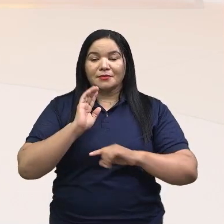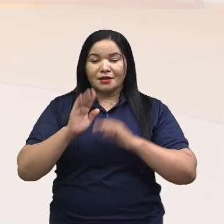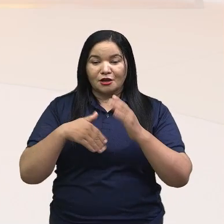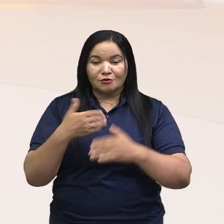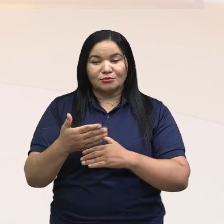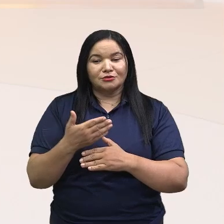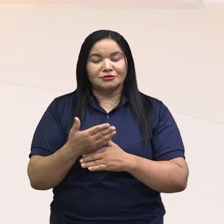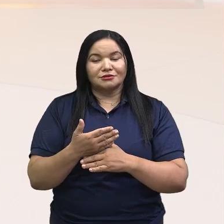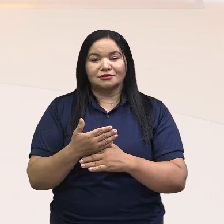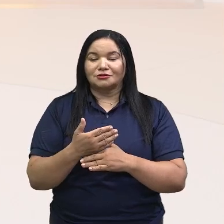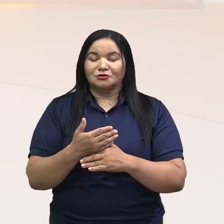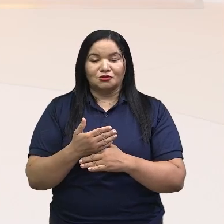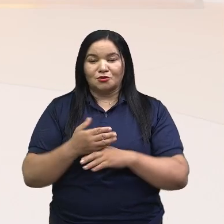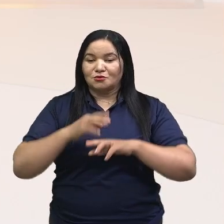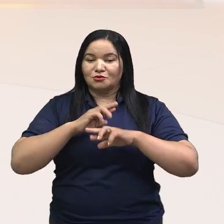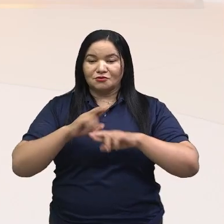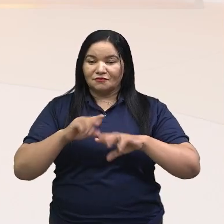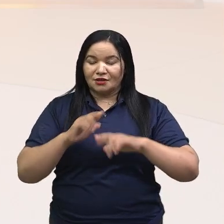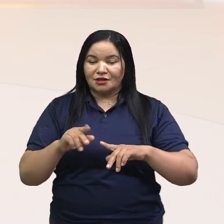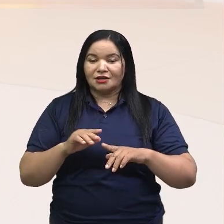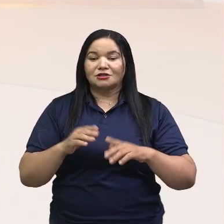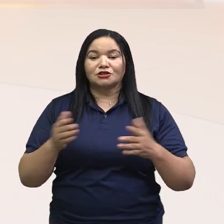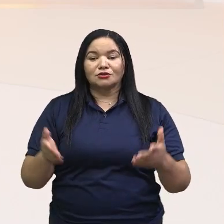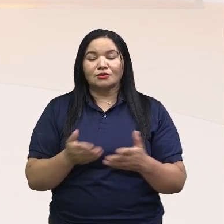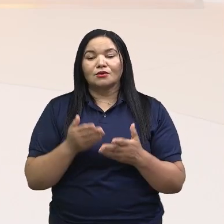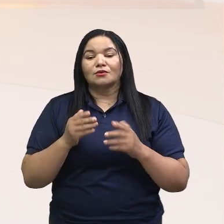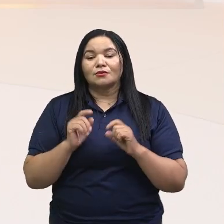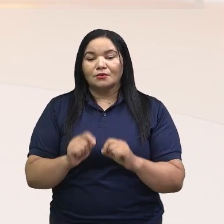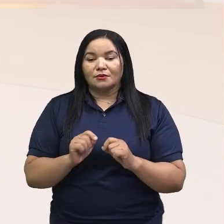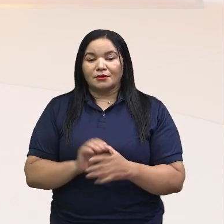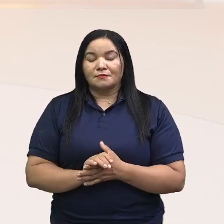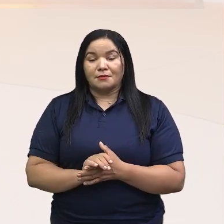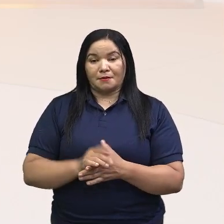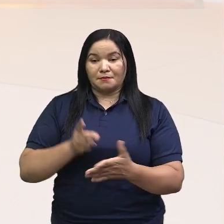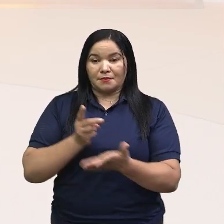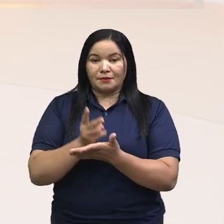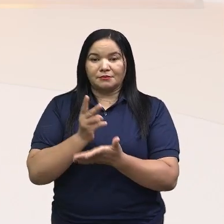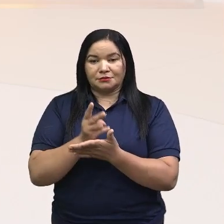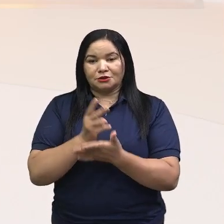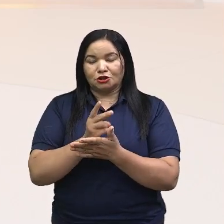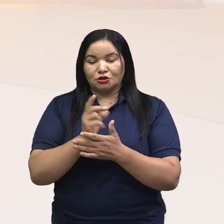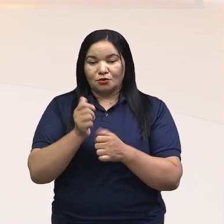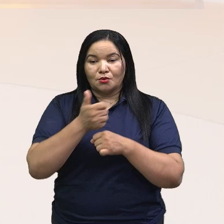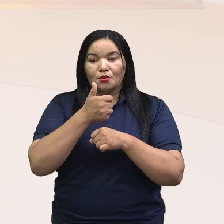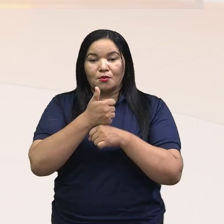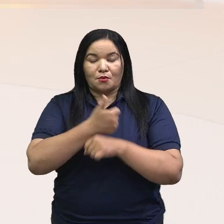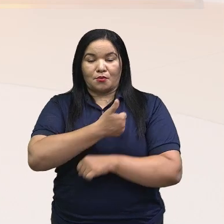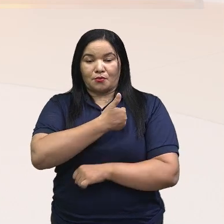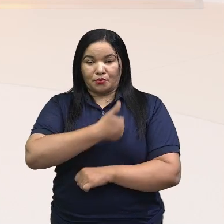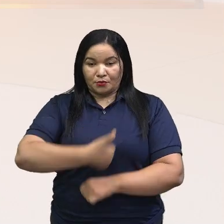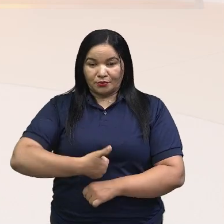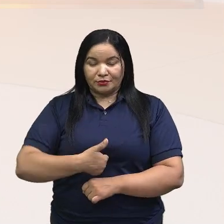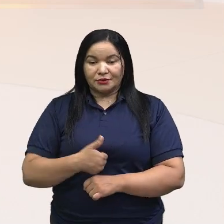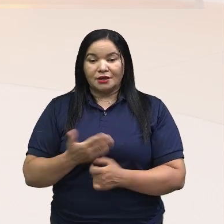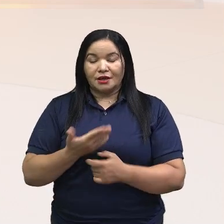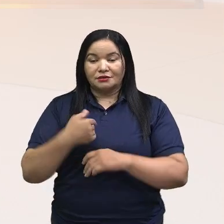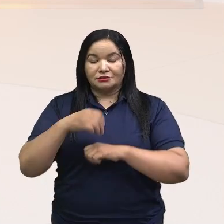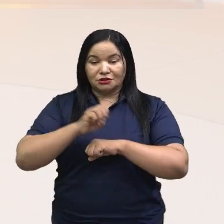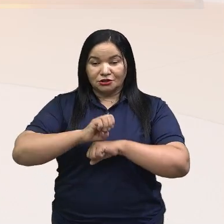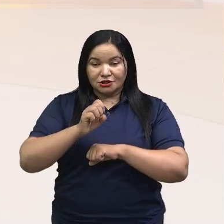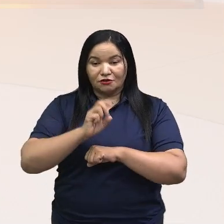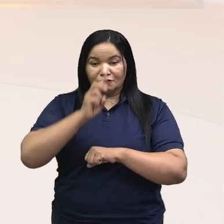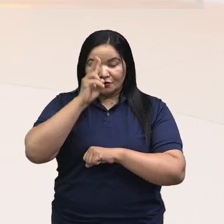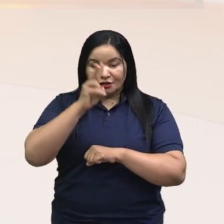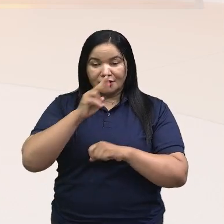ele não faz isso, muito pelo contrário. Ele se mantém no poder, fortalece o Estado